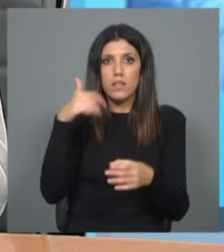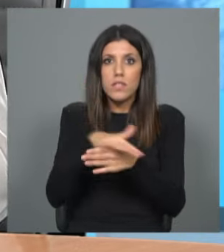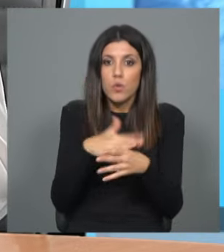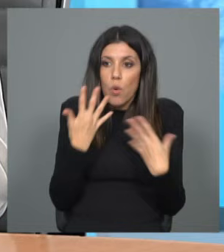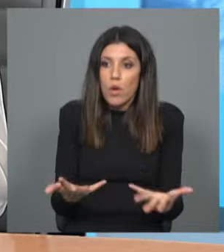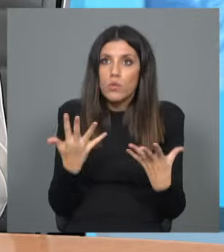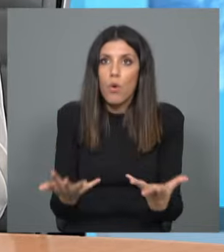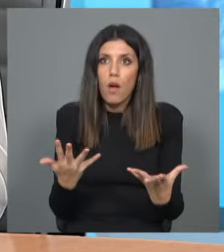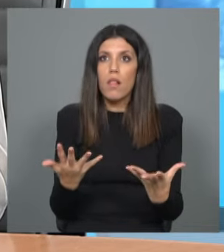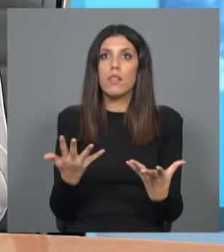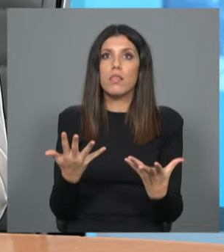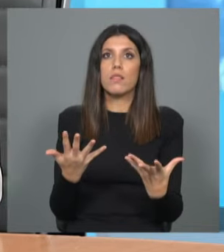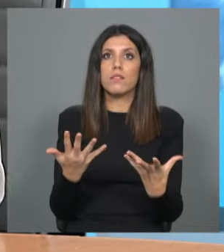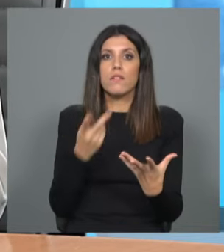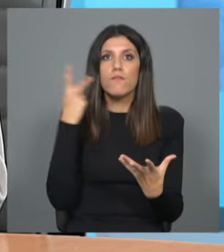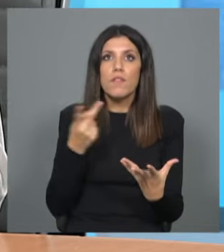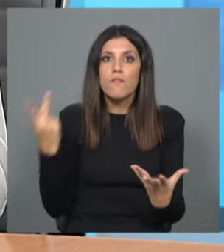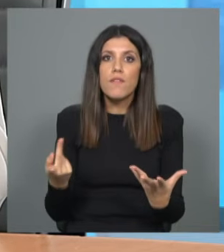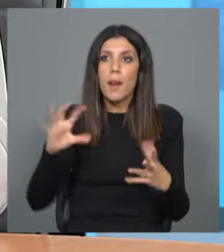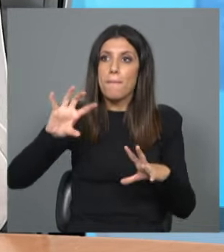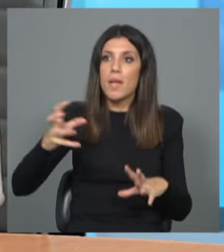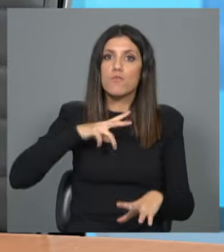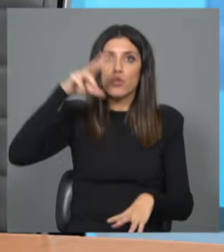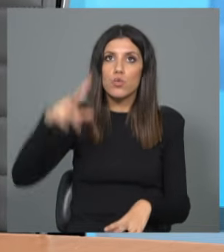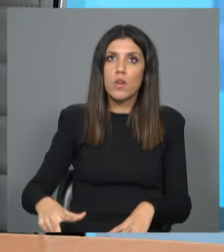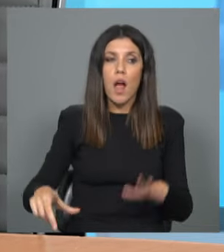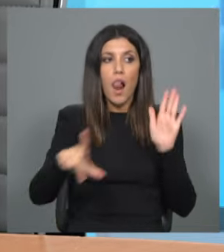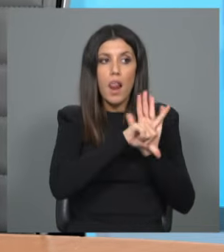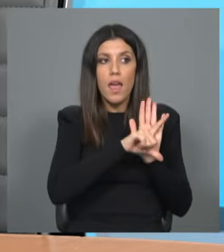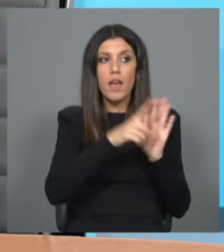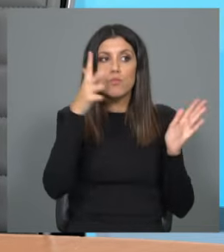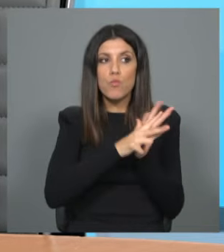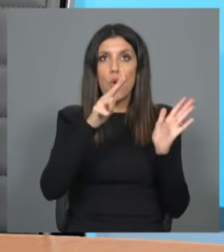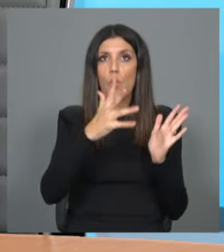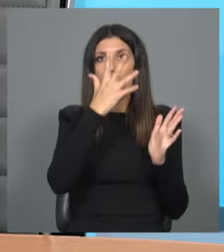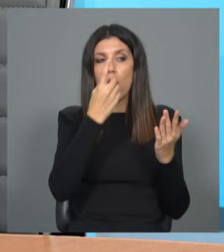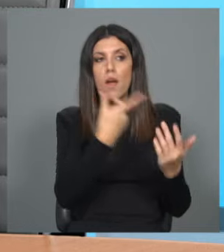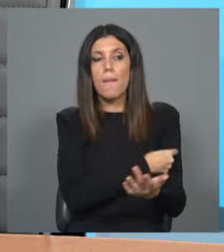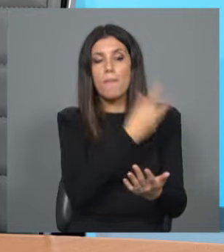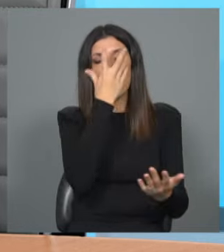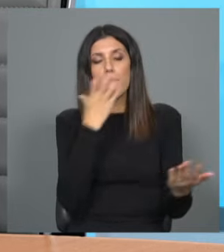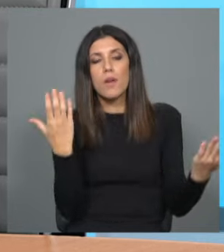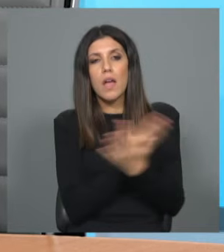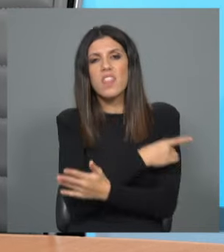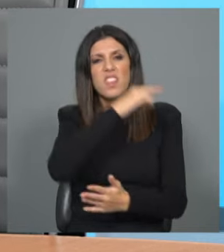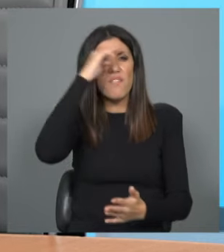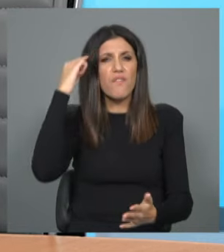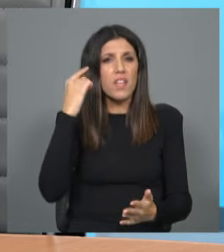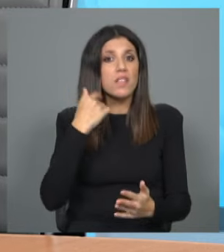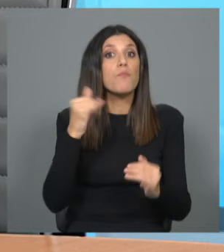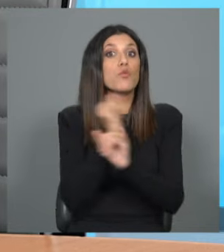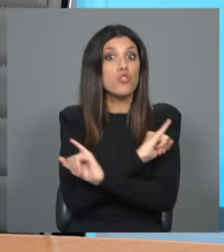contexto, viver no nosso país e ter uma lei da eutanásia, vai ser muito difícil, vai ser impossível